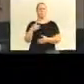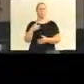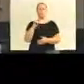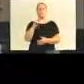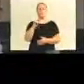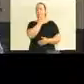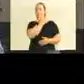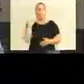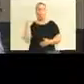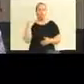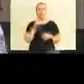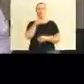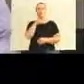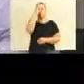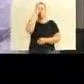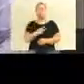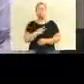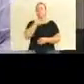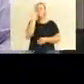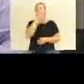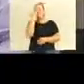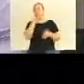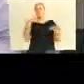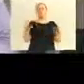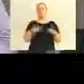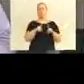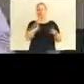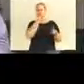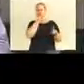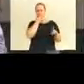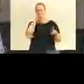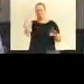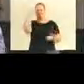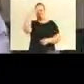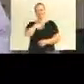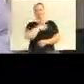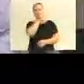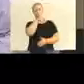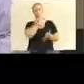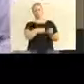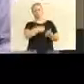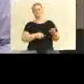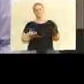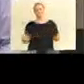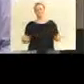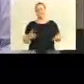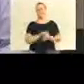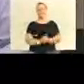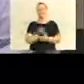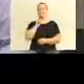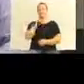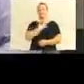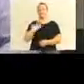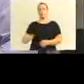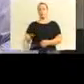Então, todas as informações que a gente faz são culpas do governo que Vossa Excelência defende. Porque se fosse um governo que sentasse, conversasse com a